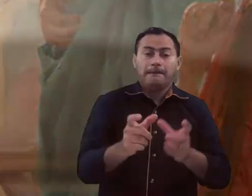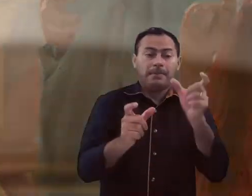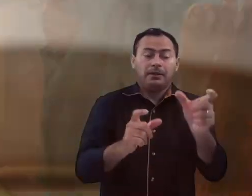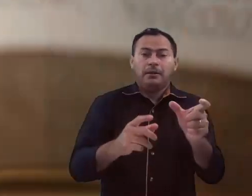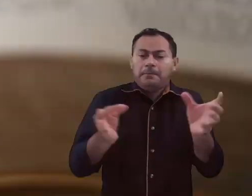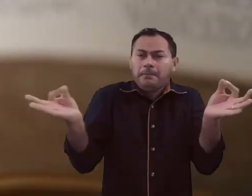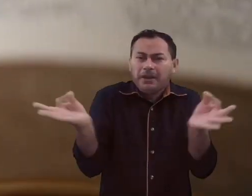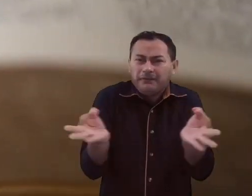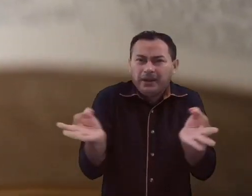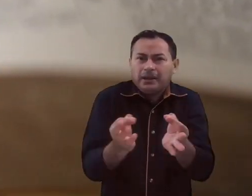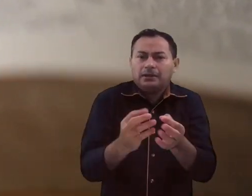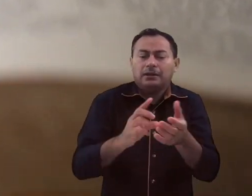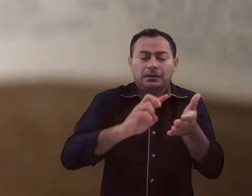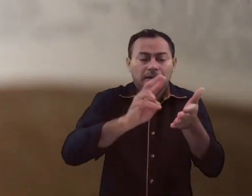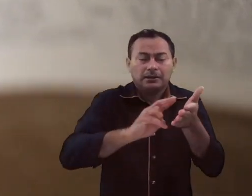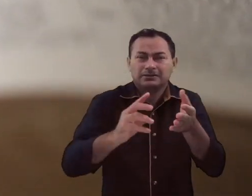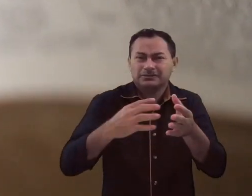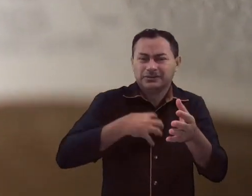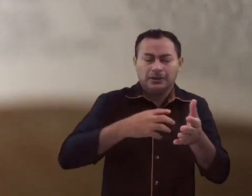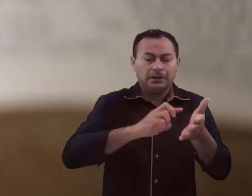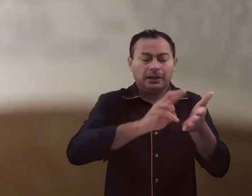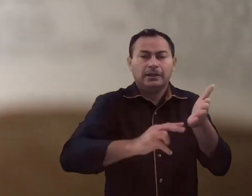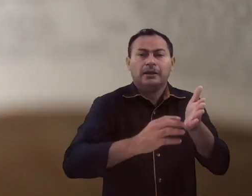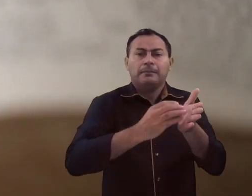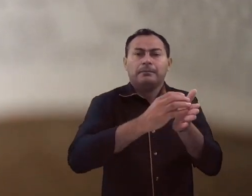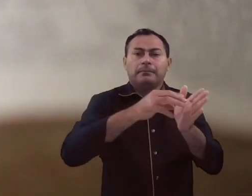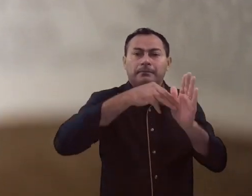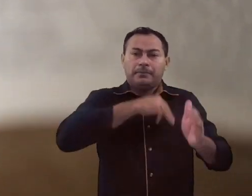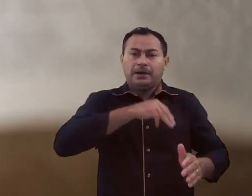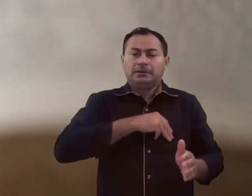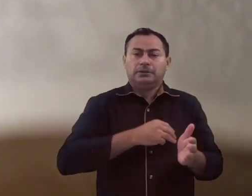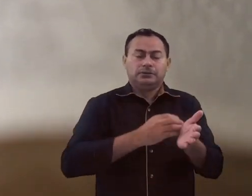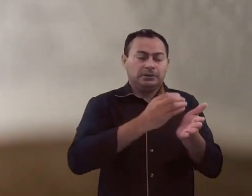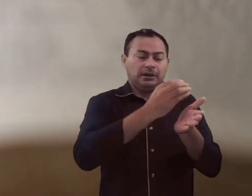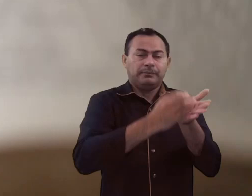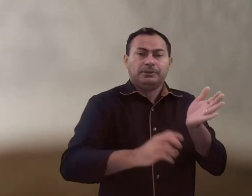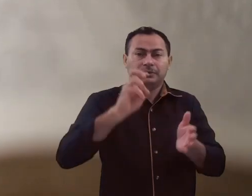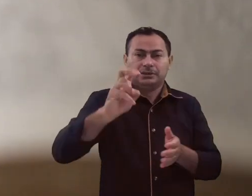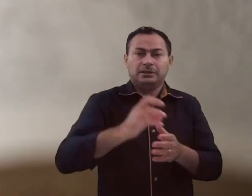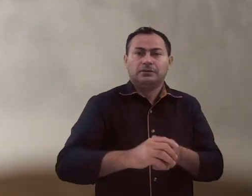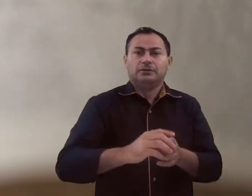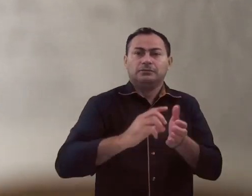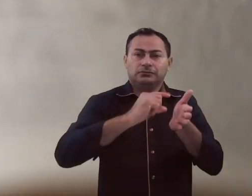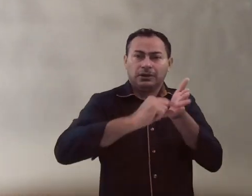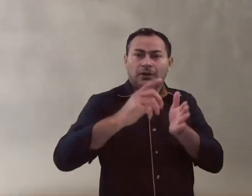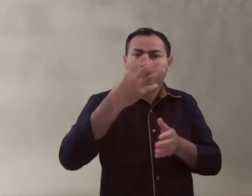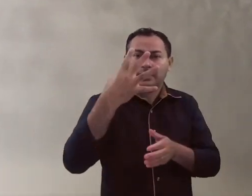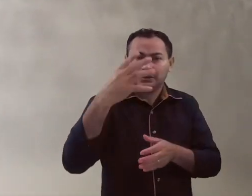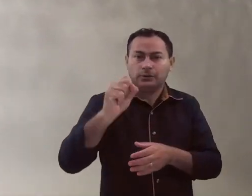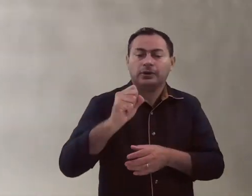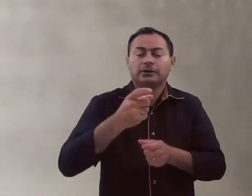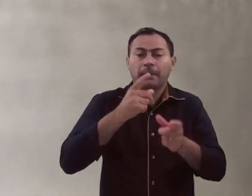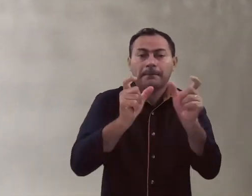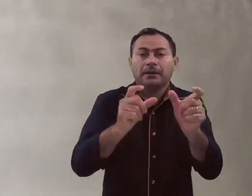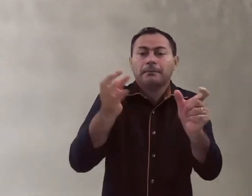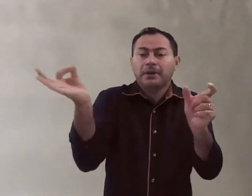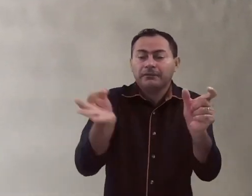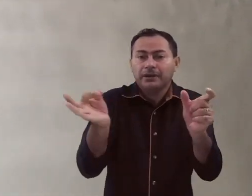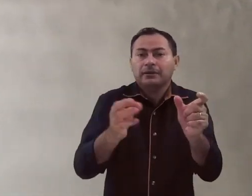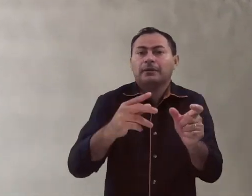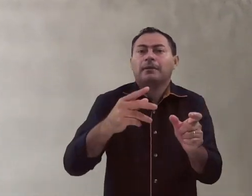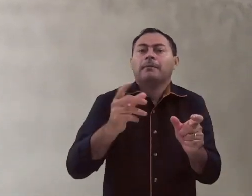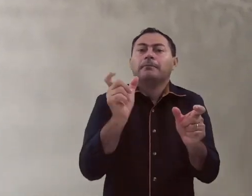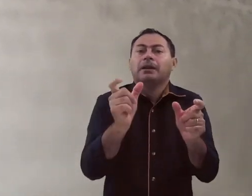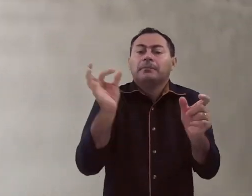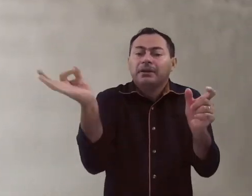palavra perfeito incomoda você, leia Mateus capítulo 5, versículo 48 e tire dele a palavra perfeito.